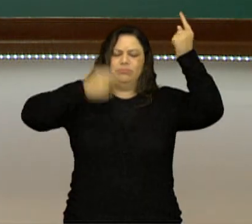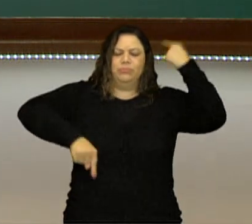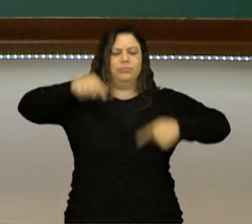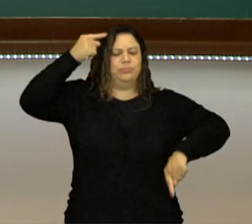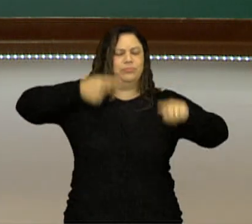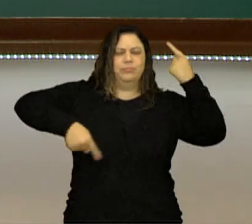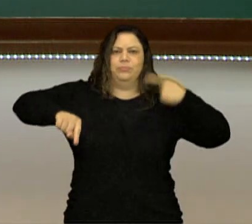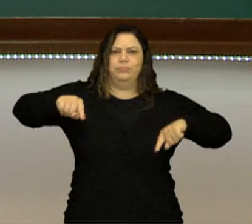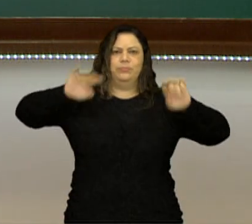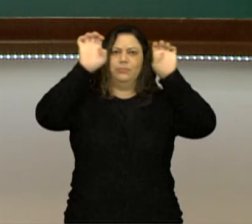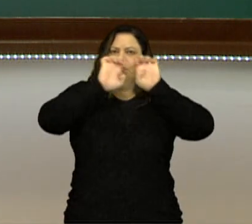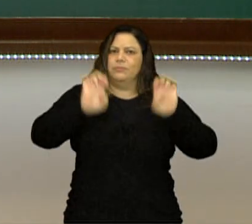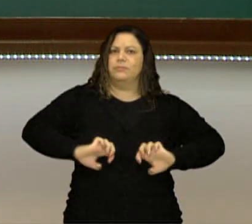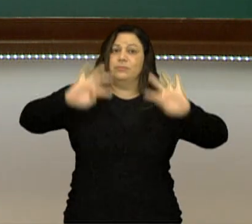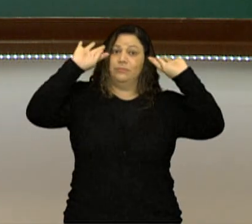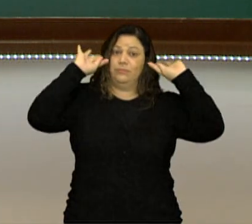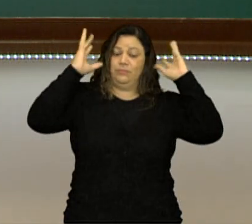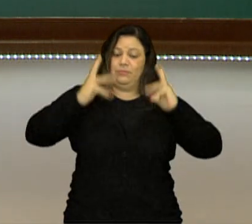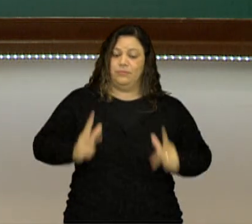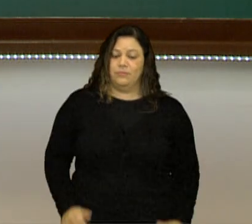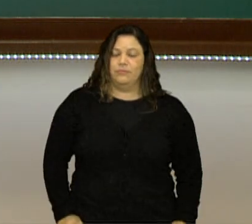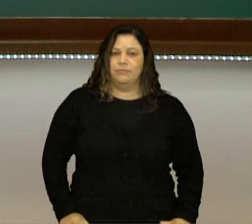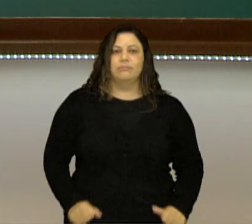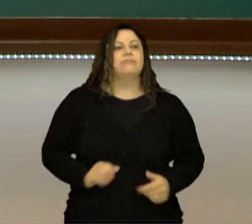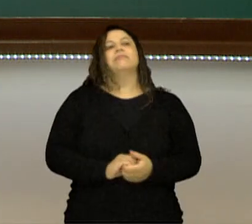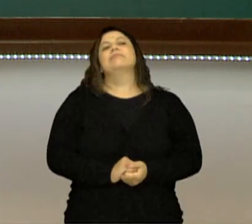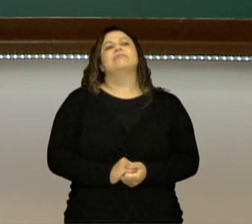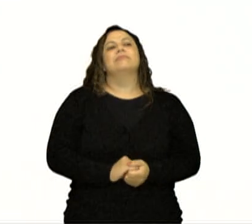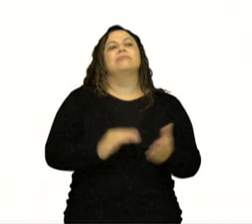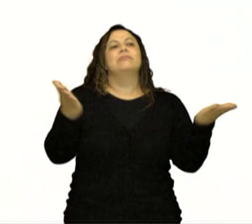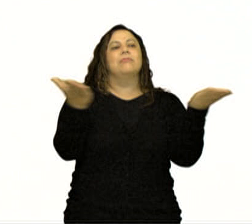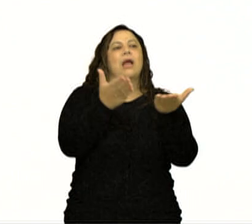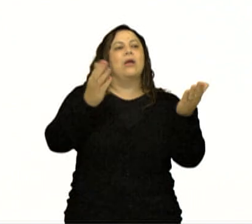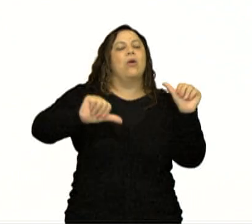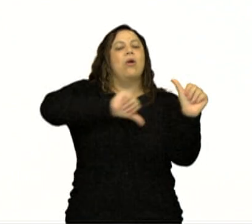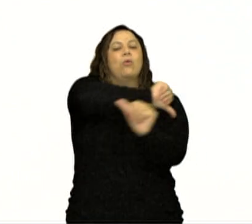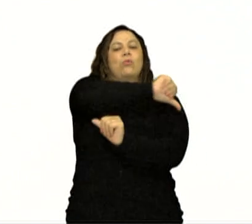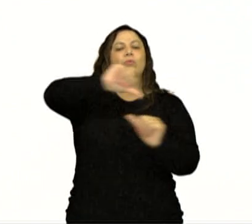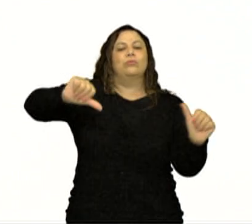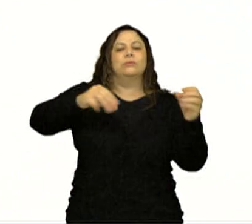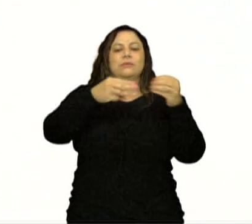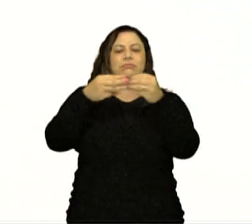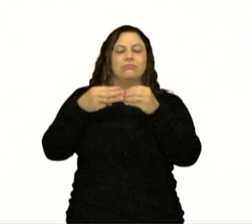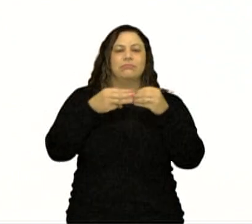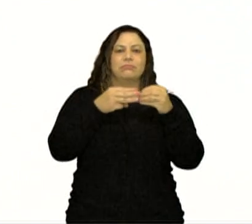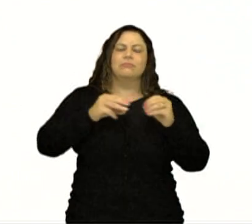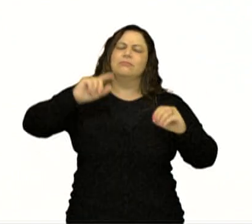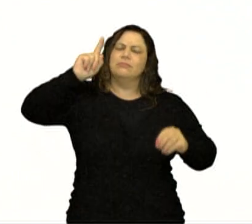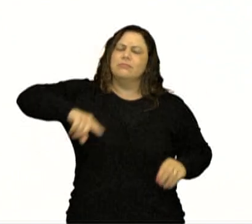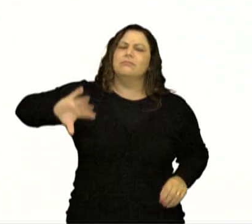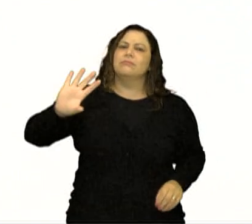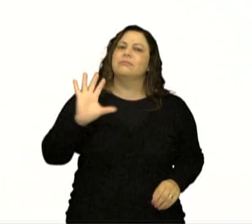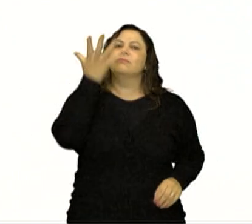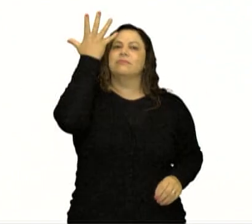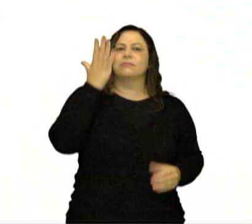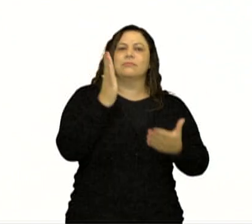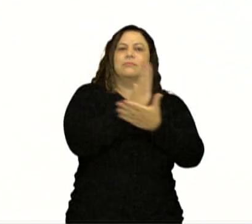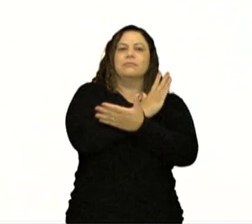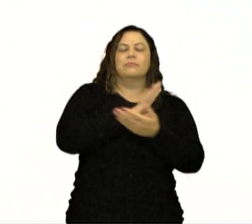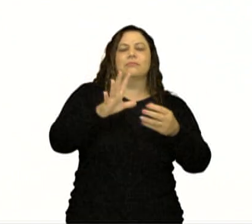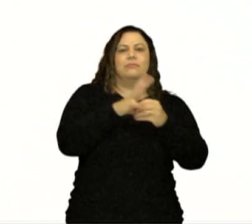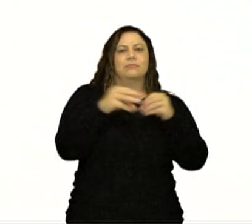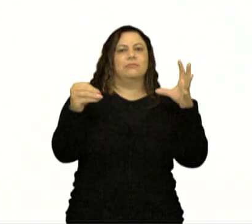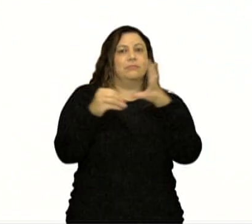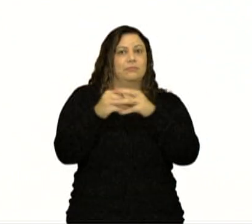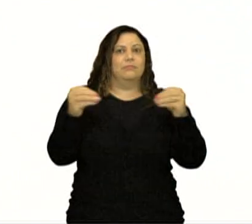nosso corpo. Ok, vamos falar sobre o ciclo celular aqui, gente. Para que aconteça o processo de divisão da célula,